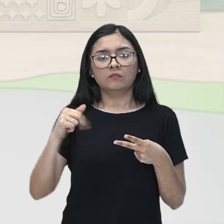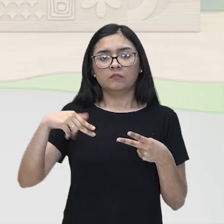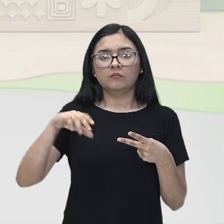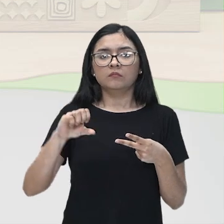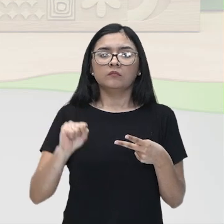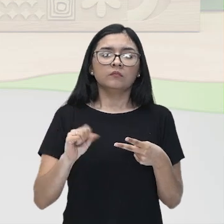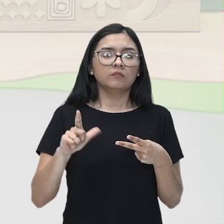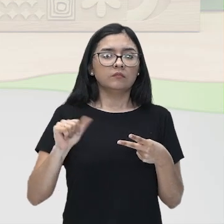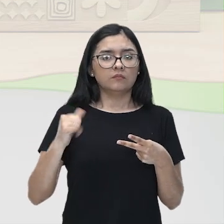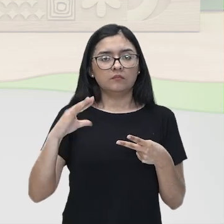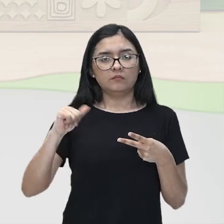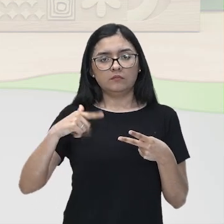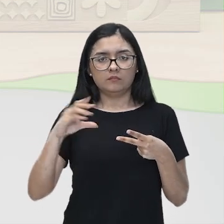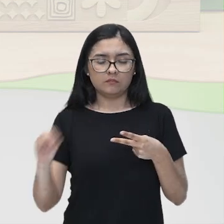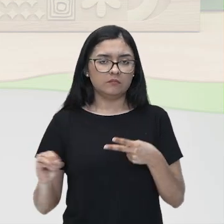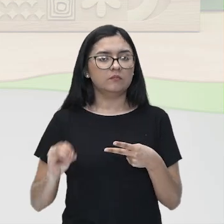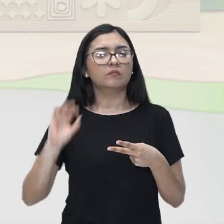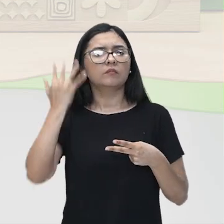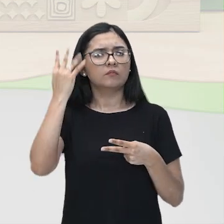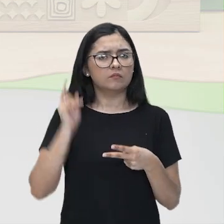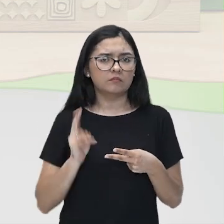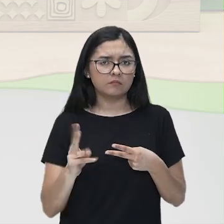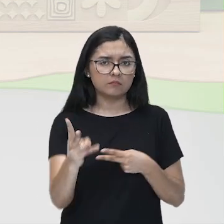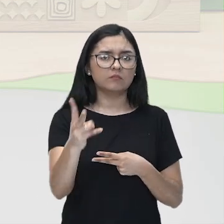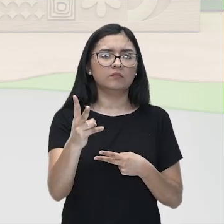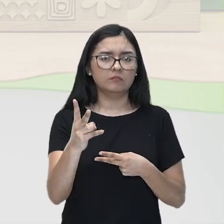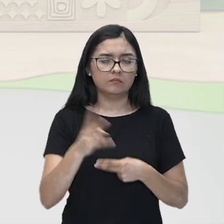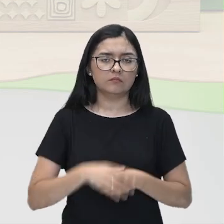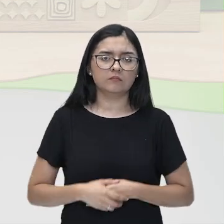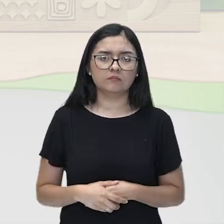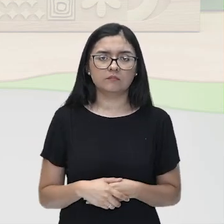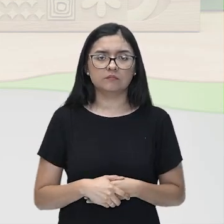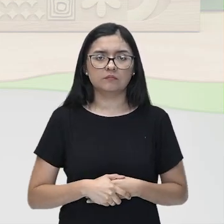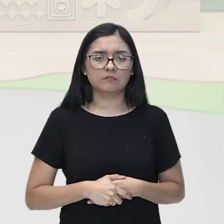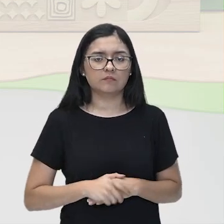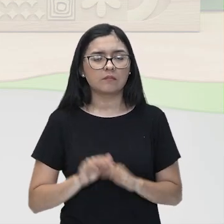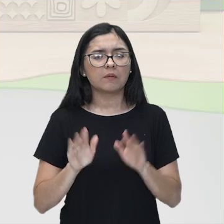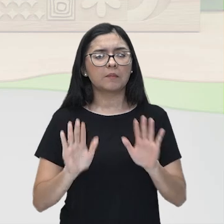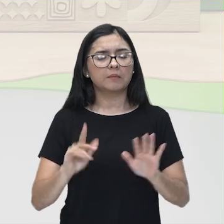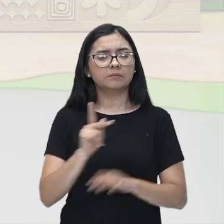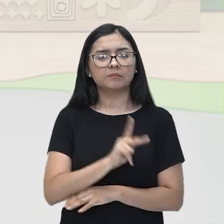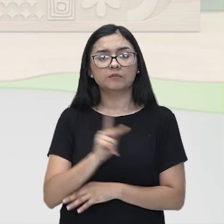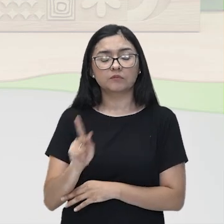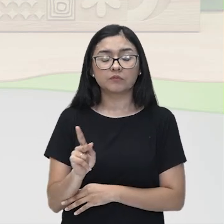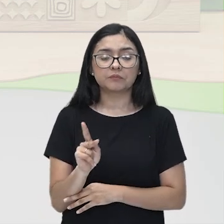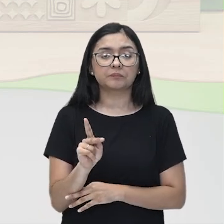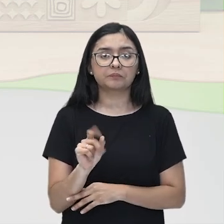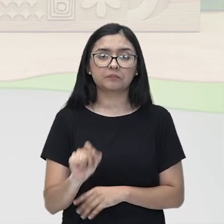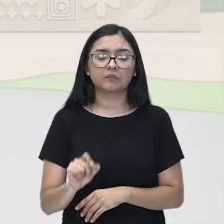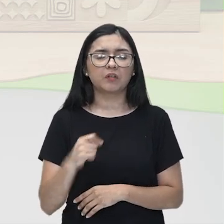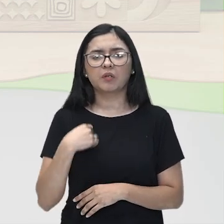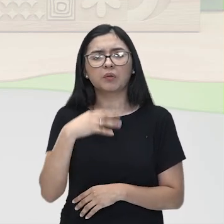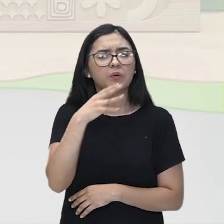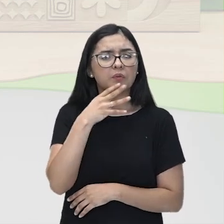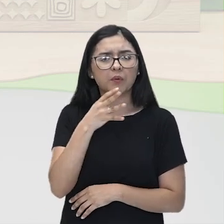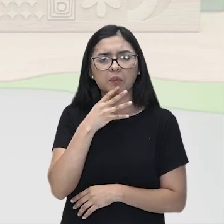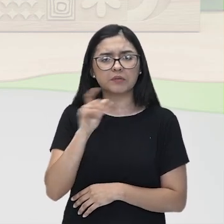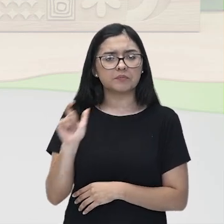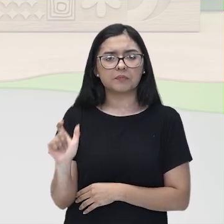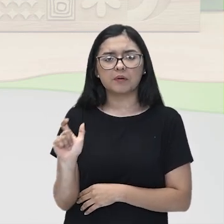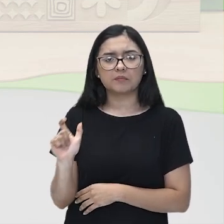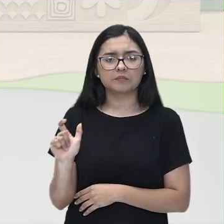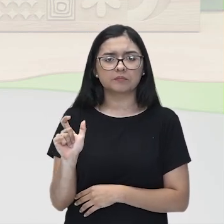acontece constante e concomitantemente. Professora, eu não conheço essa